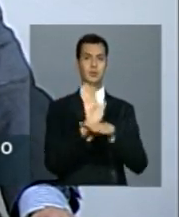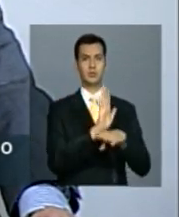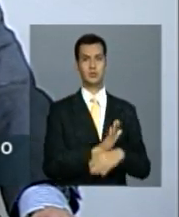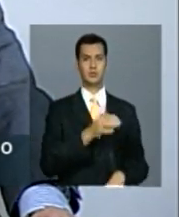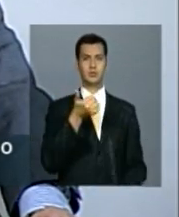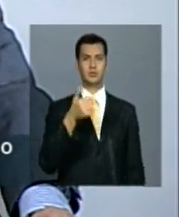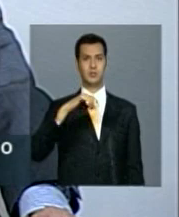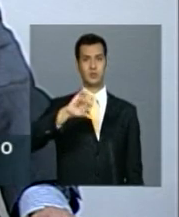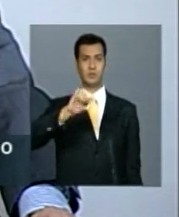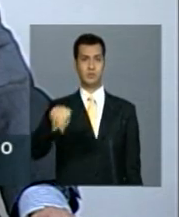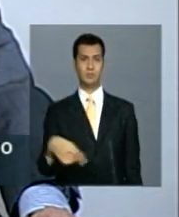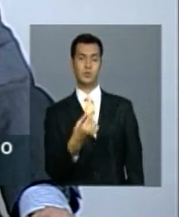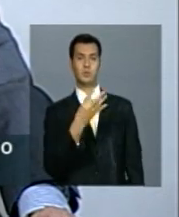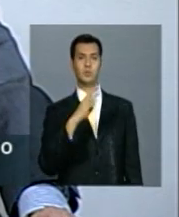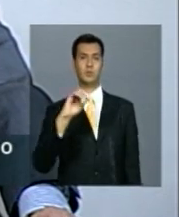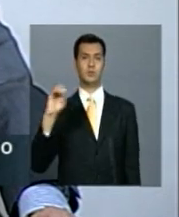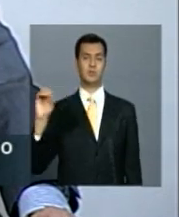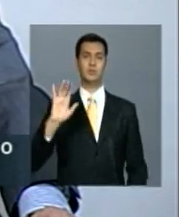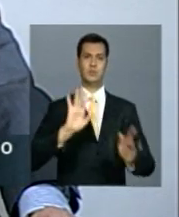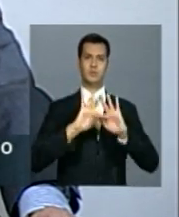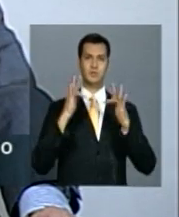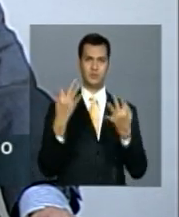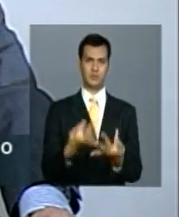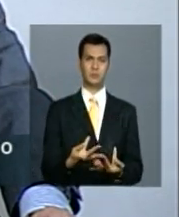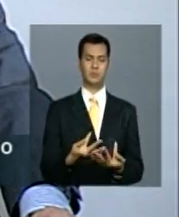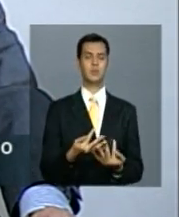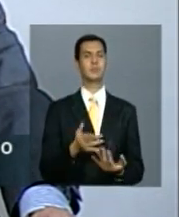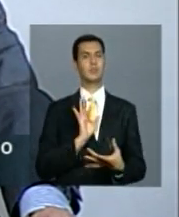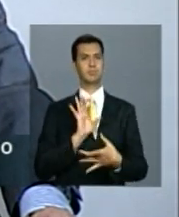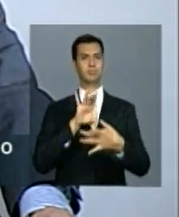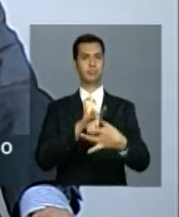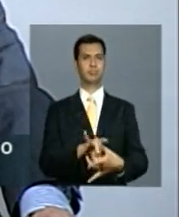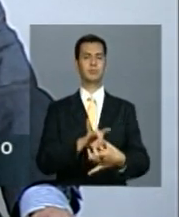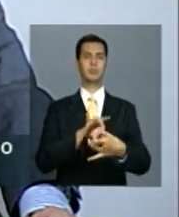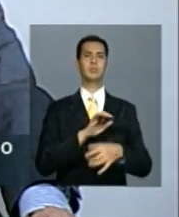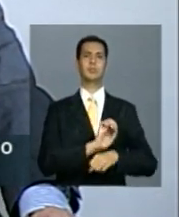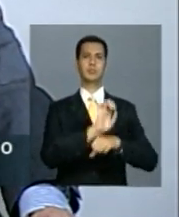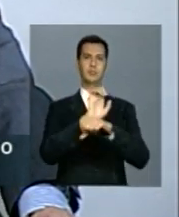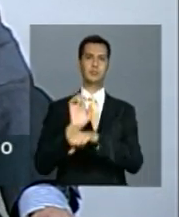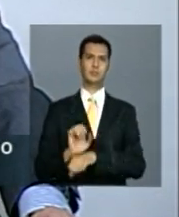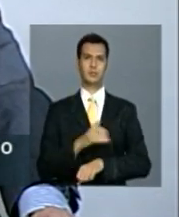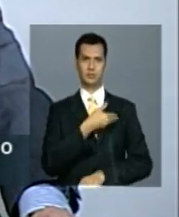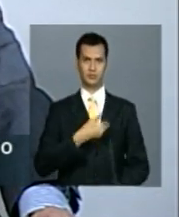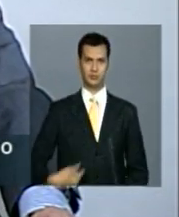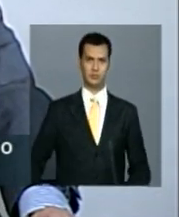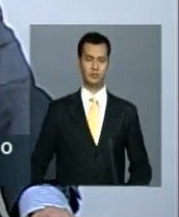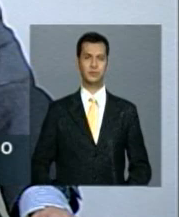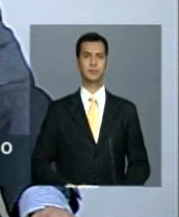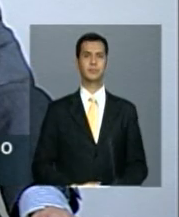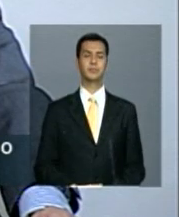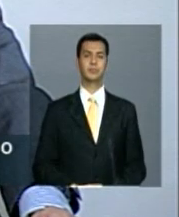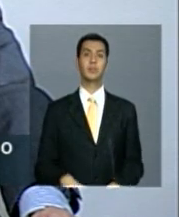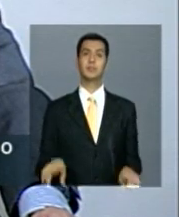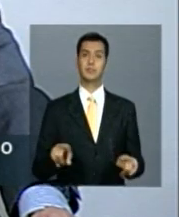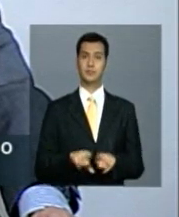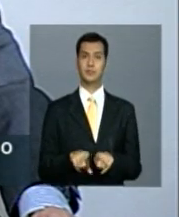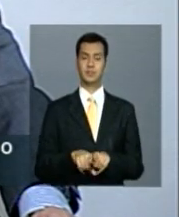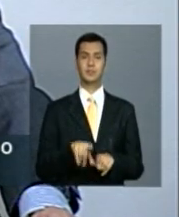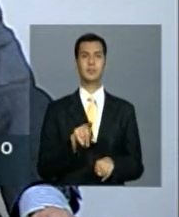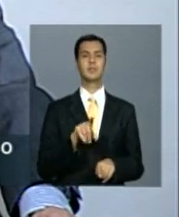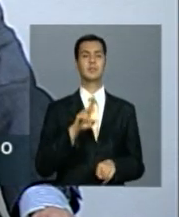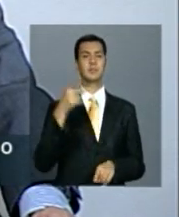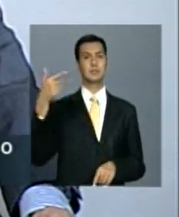19.400 famílias numa parceria com os governos estaduais eh também vamos lançar no segundo